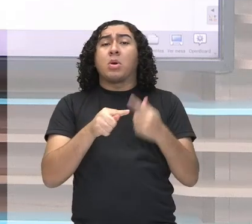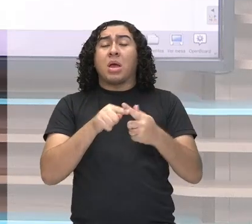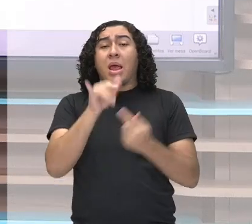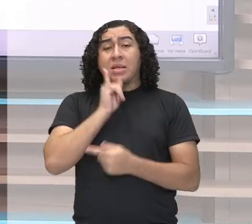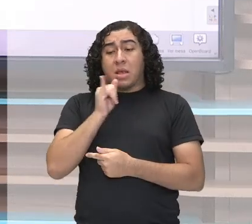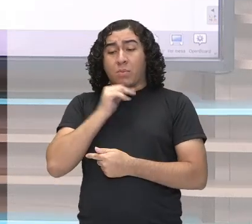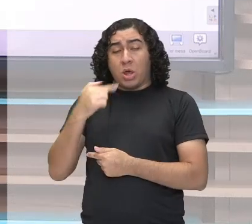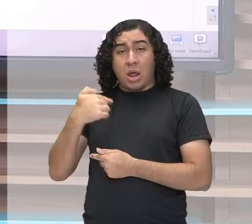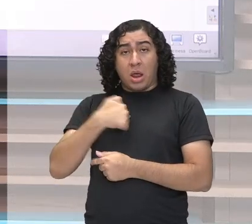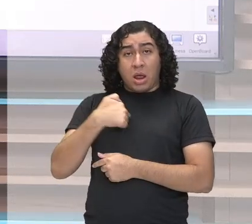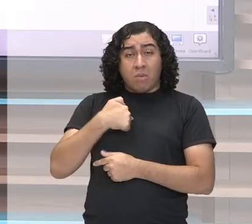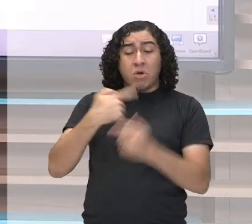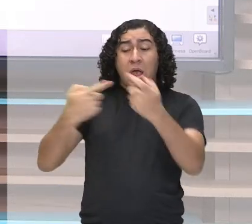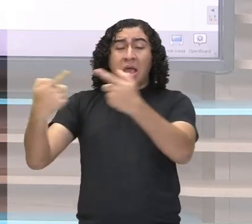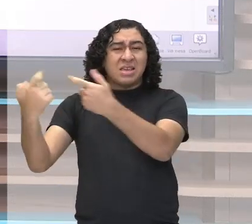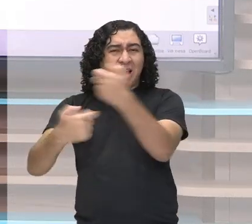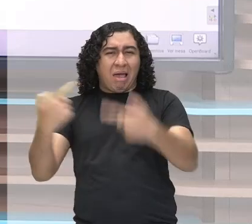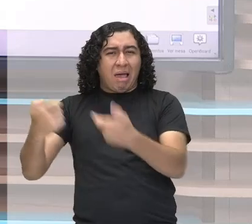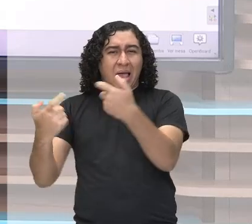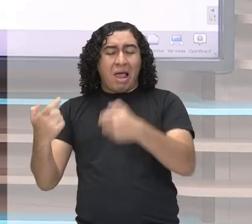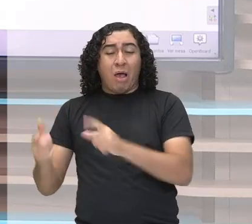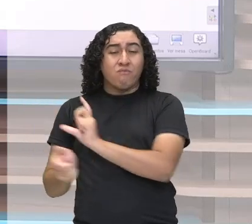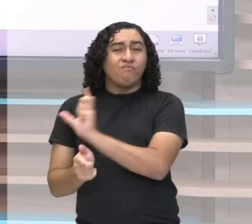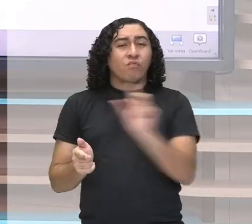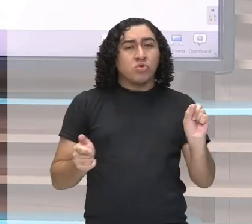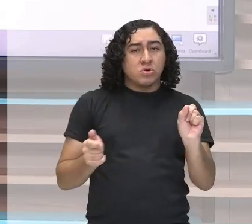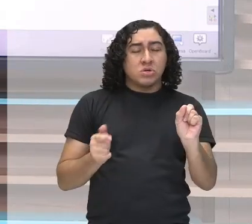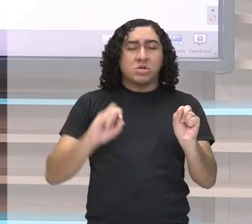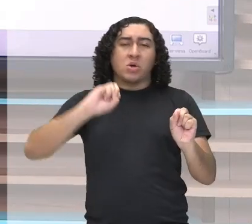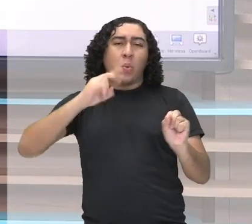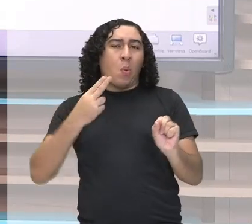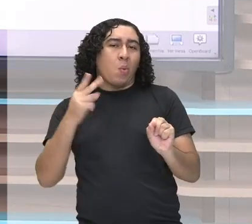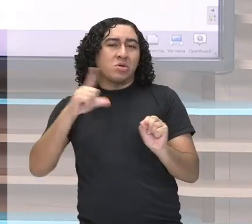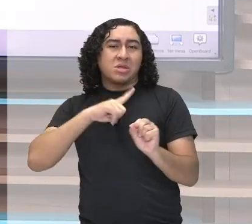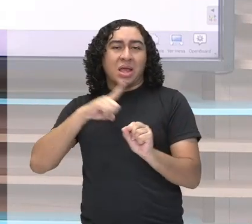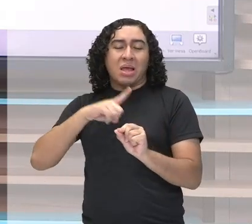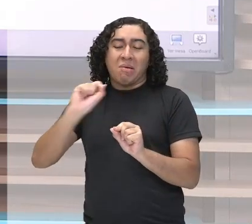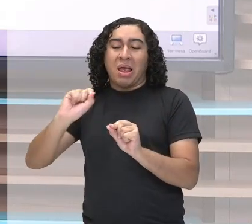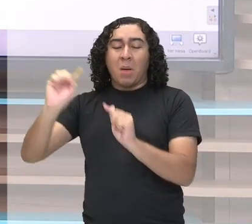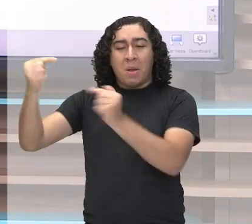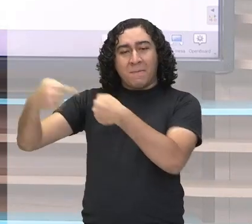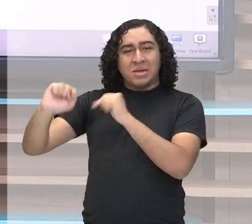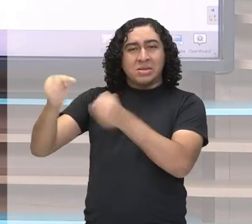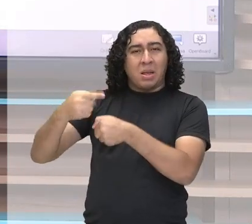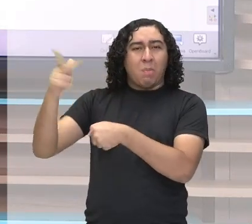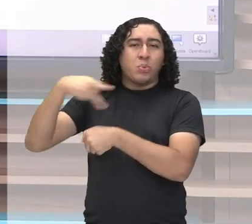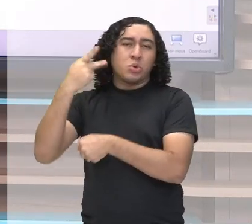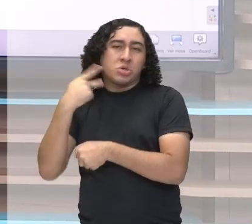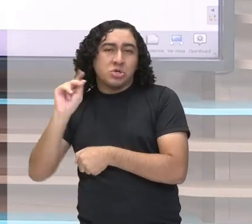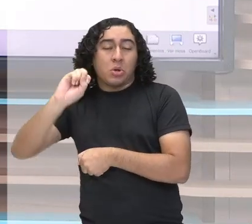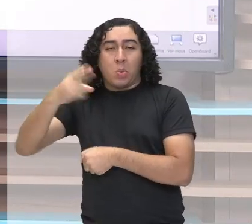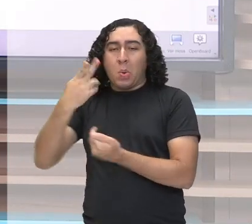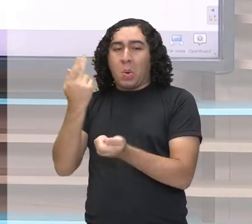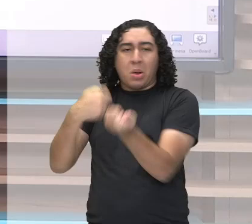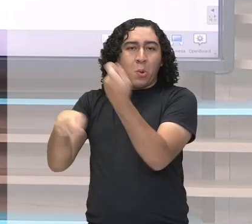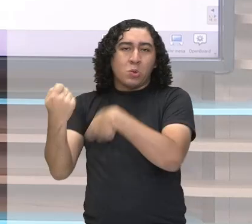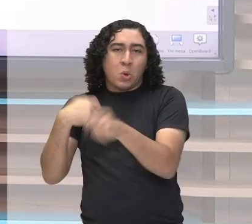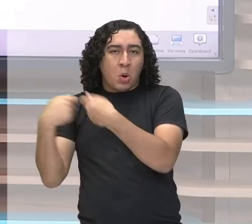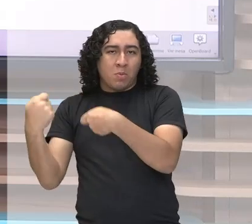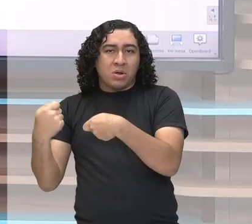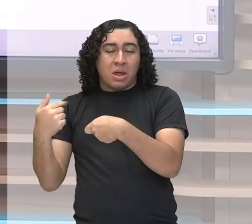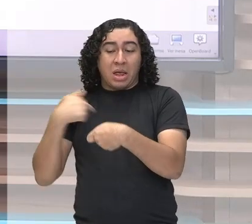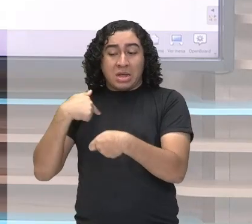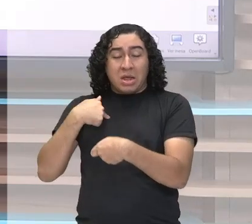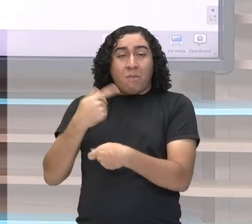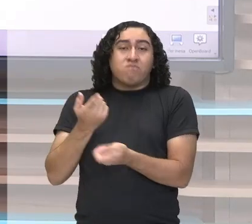eu estou ali fugindo porque naquele país tem uma perseguição política, tem ali uma questão econômica, então eu